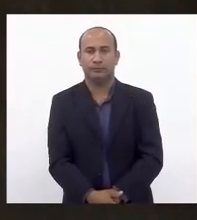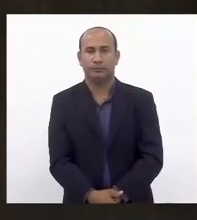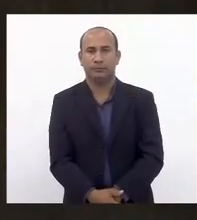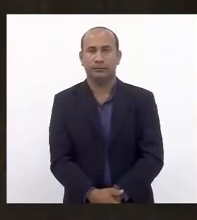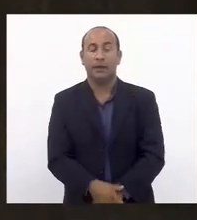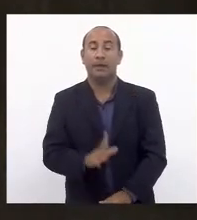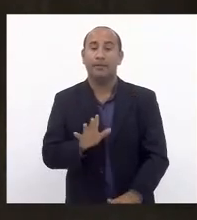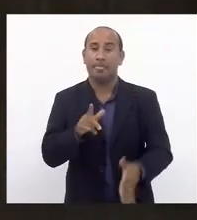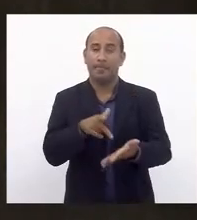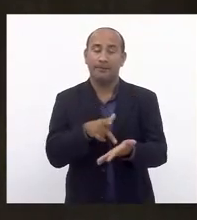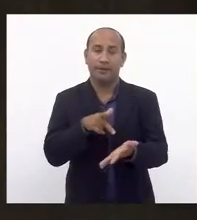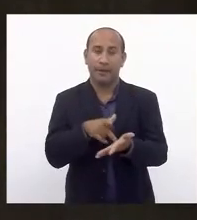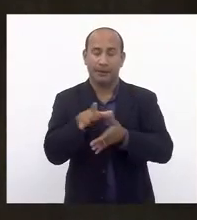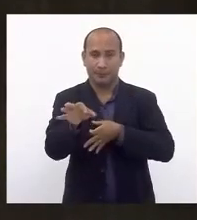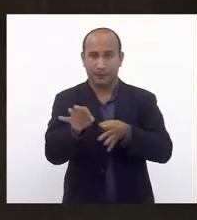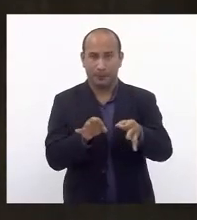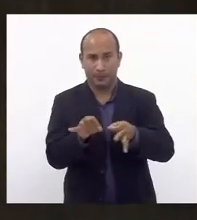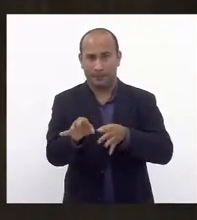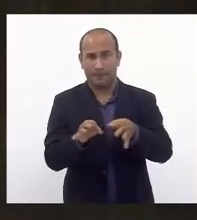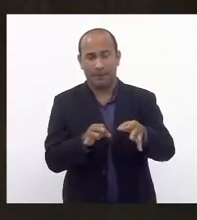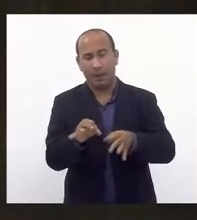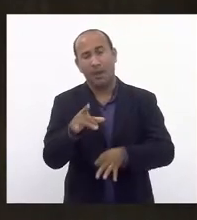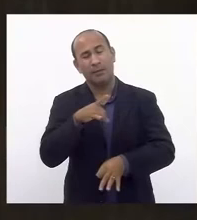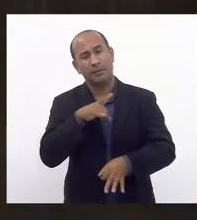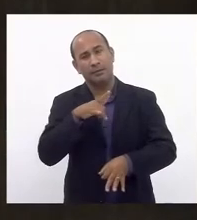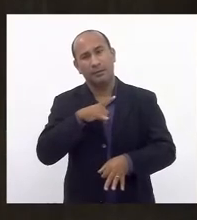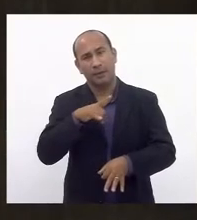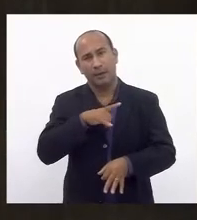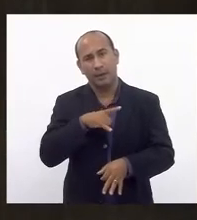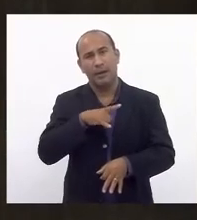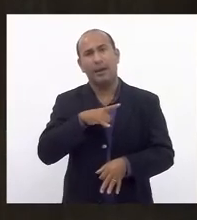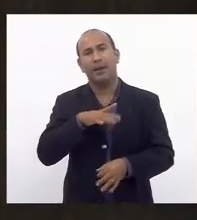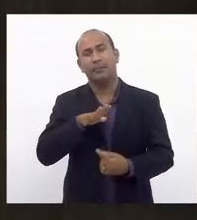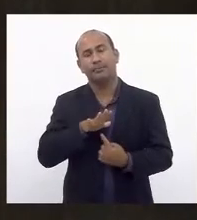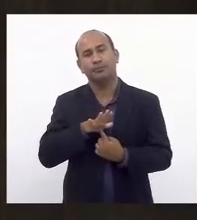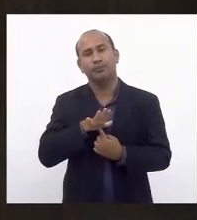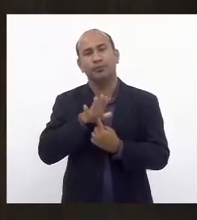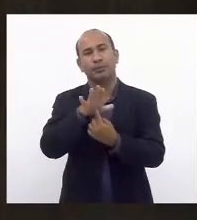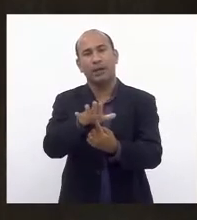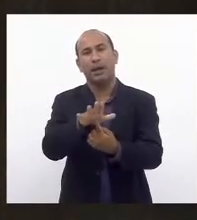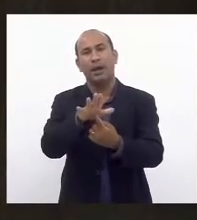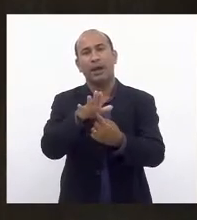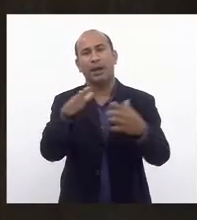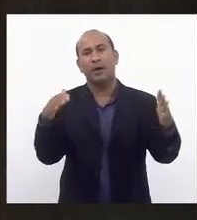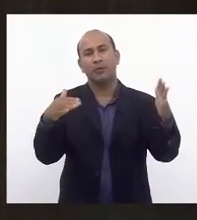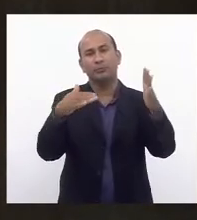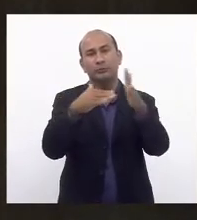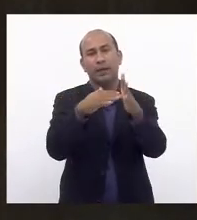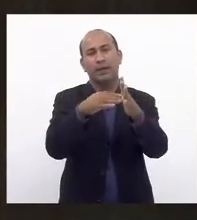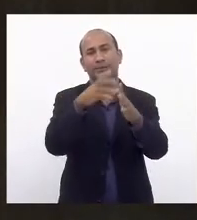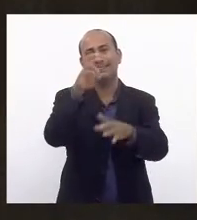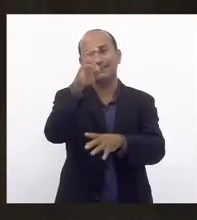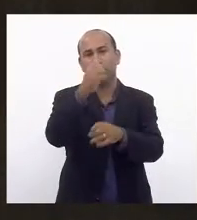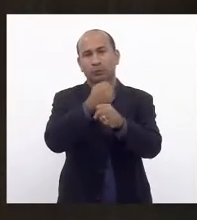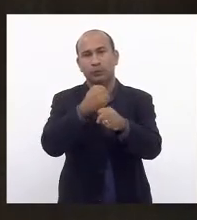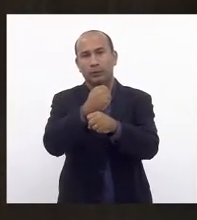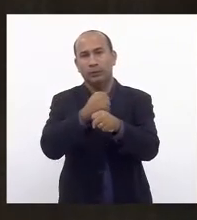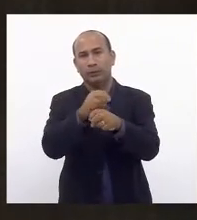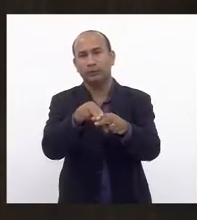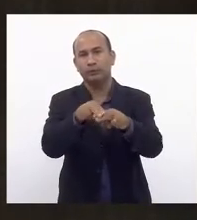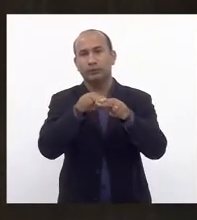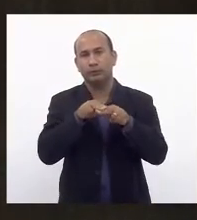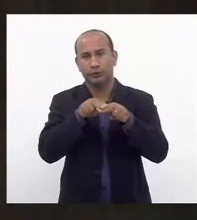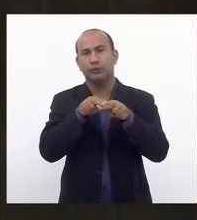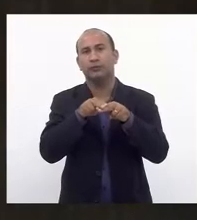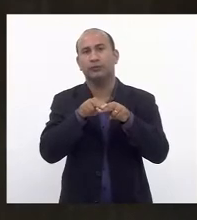Na verdade, esse projeto pretende estipular o prazo de 5 anos para que o